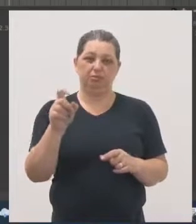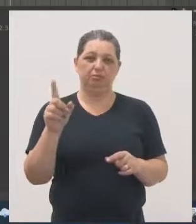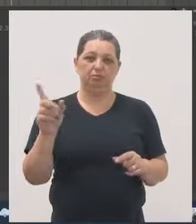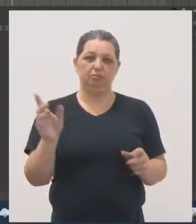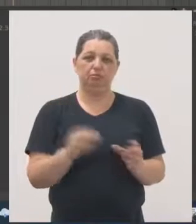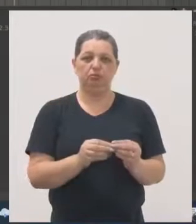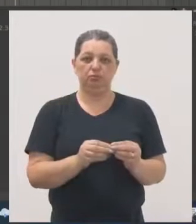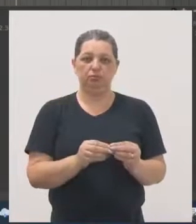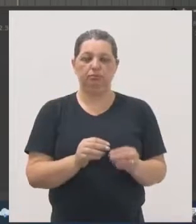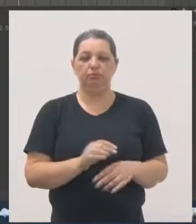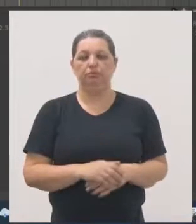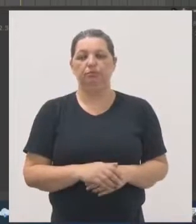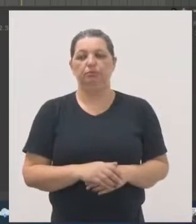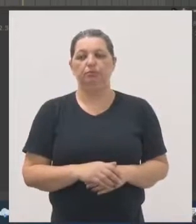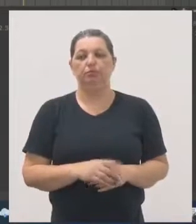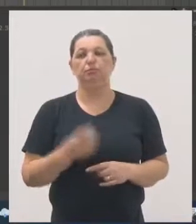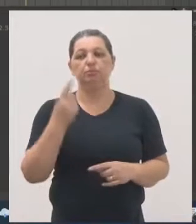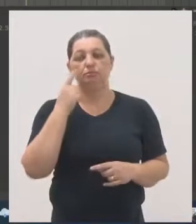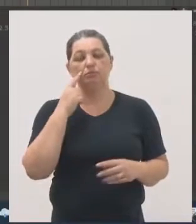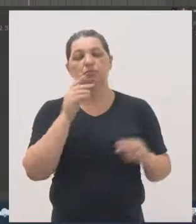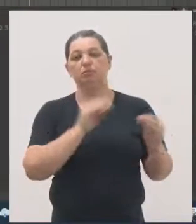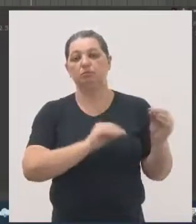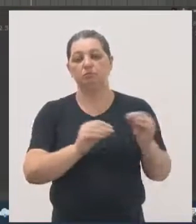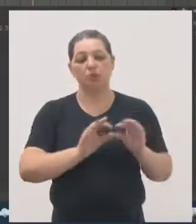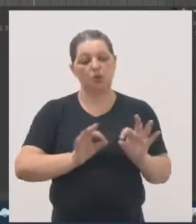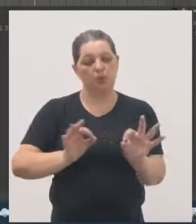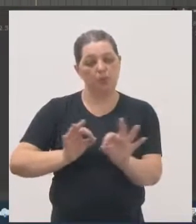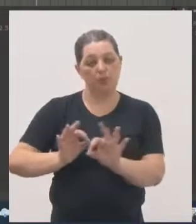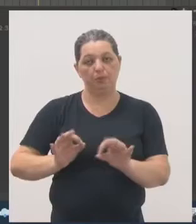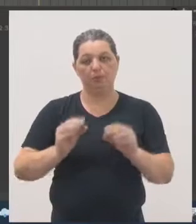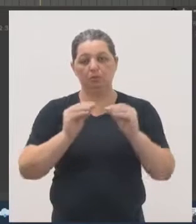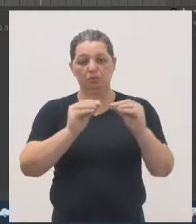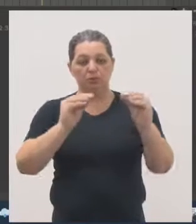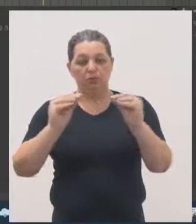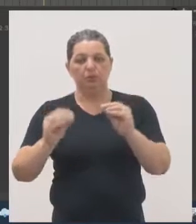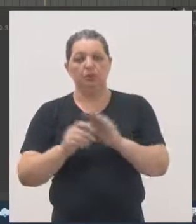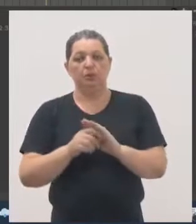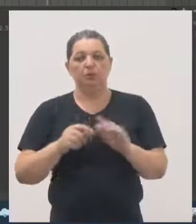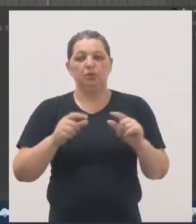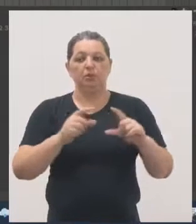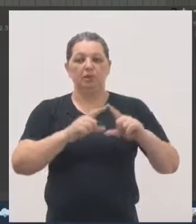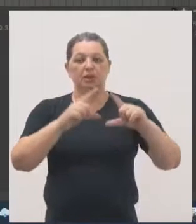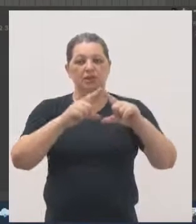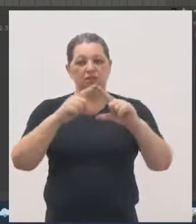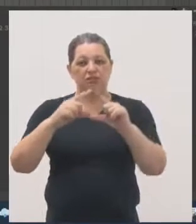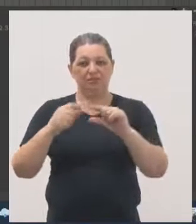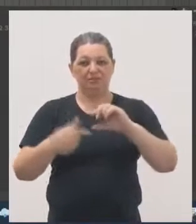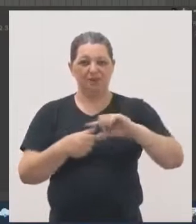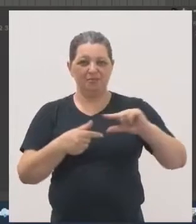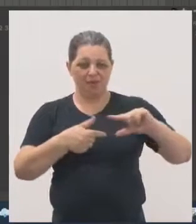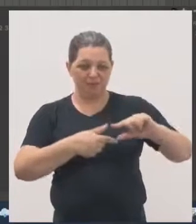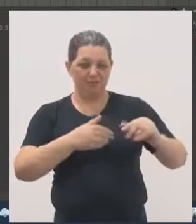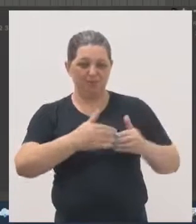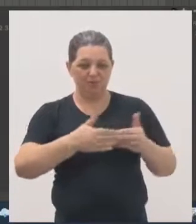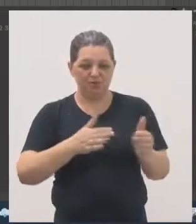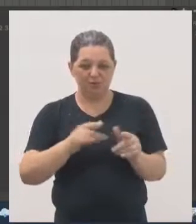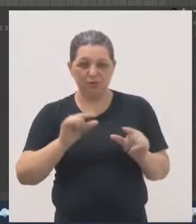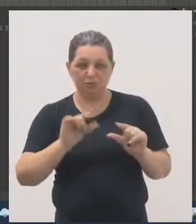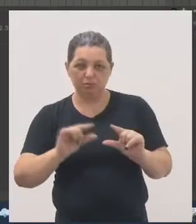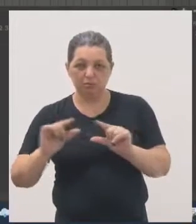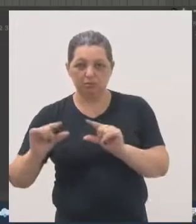que você colocou, conforme você vai aumentando, vai aparecendo caixinhas com os nomes do lado. E eu posso